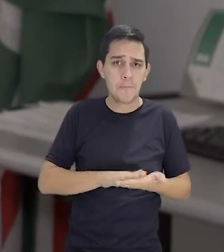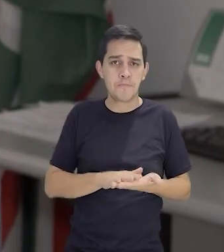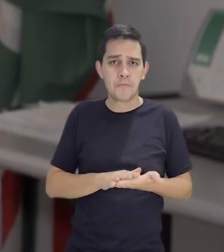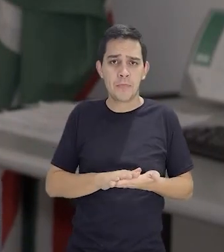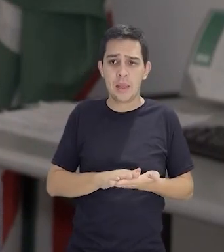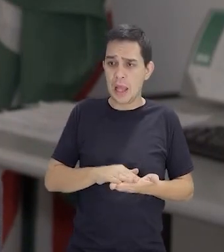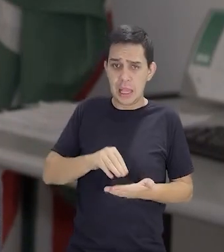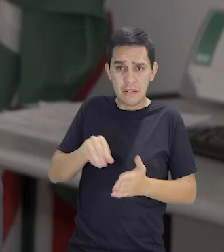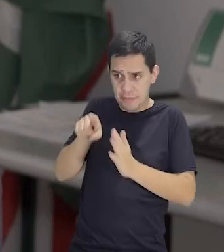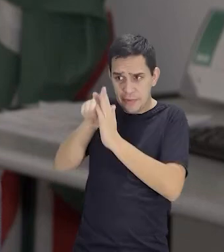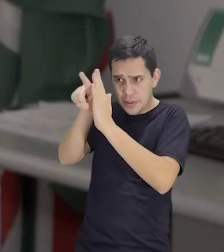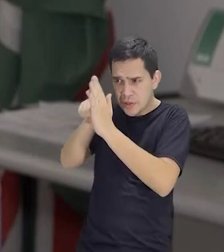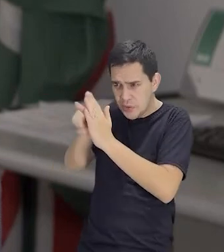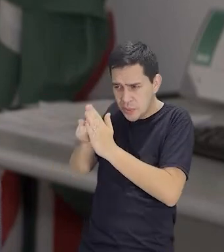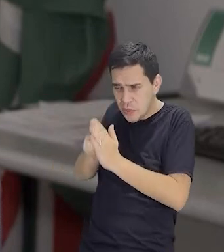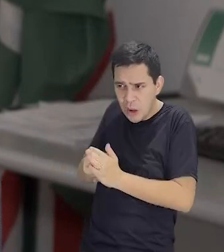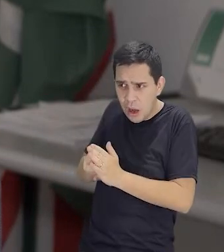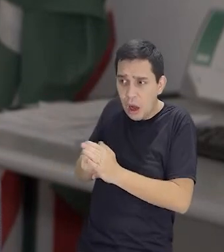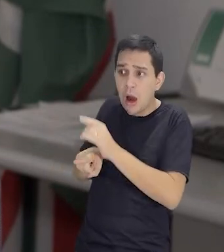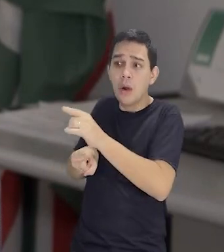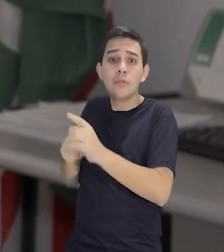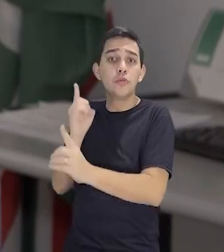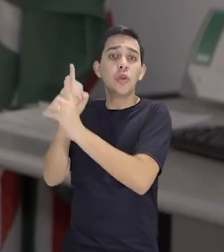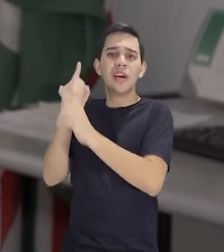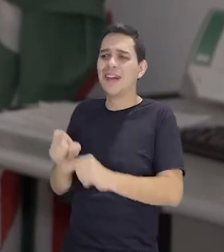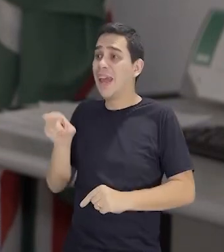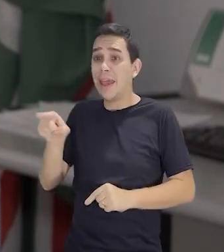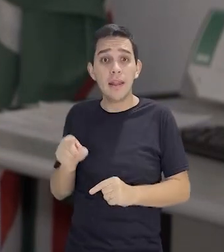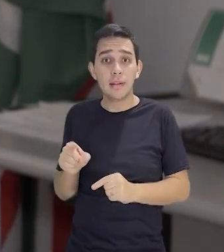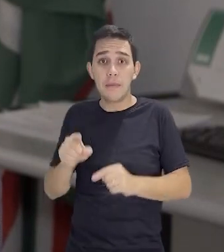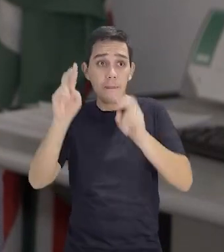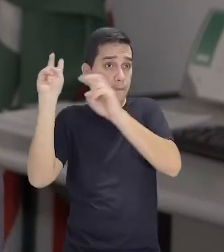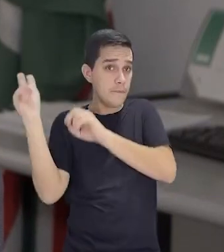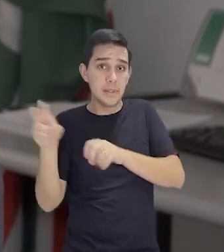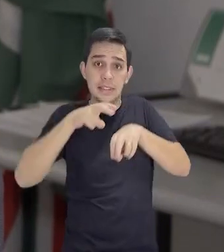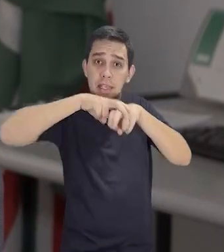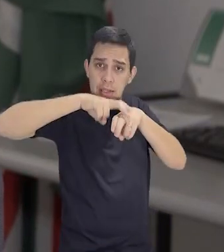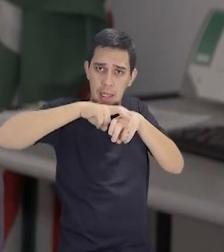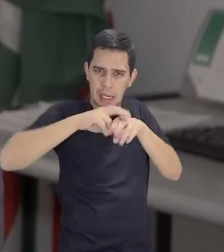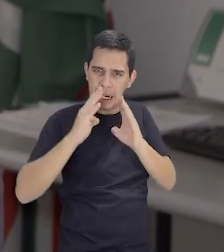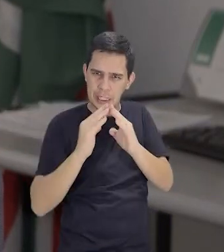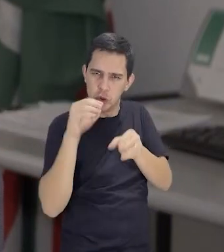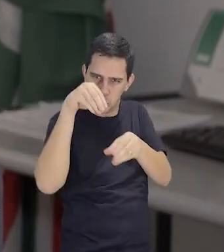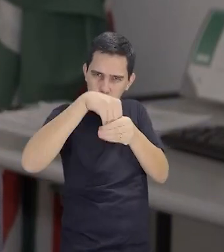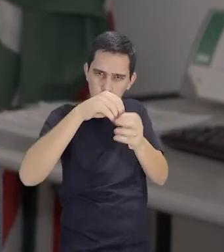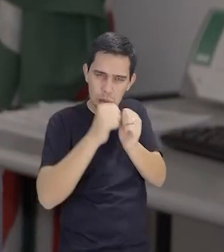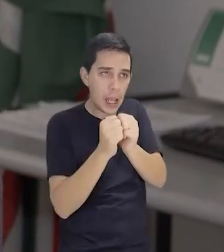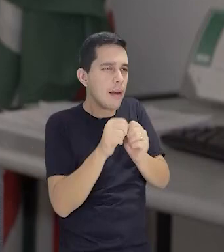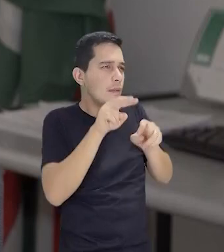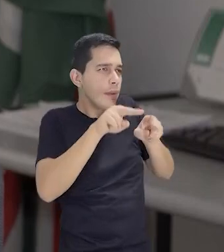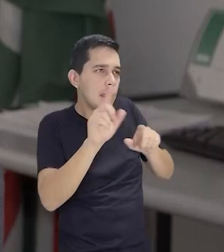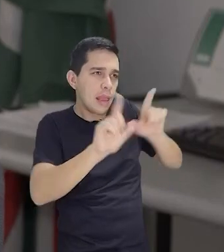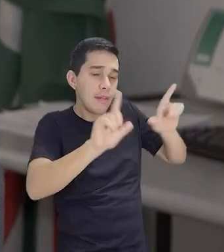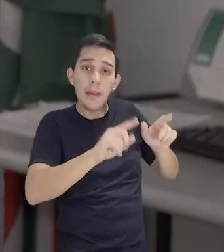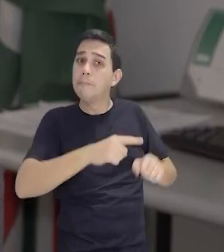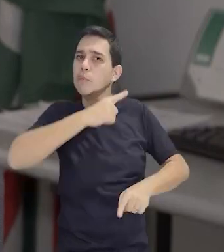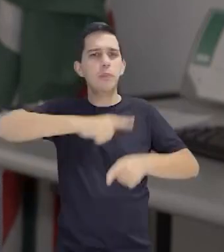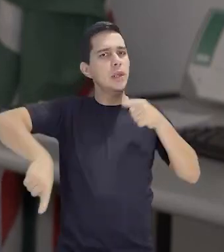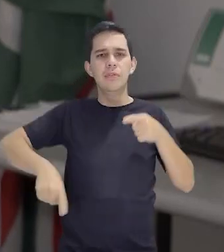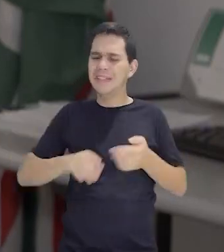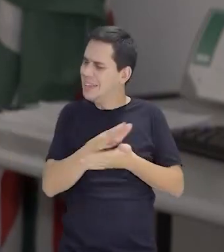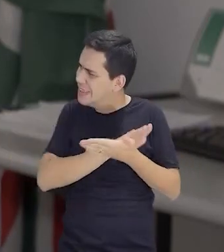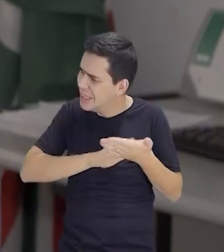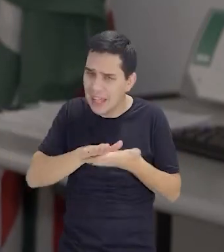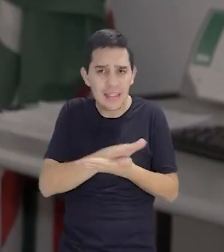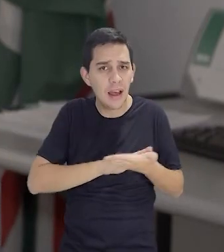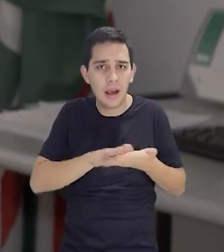essa trabalhadora não podia sequer assistir televisão junto com as outras pessoas da casa. Não, ou seja, ela não